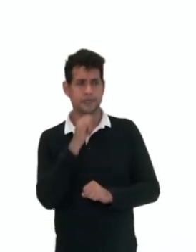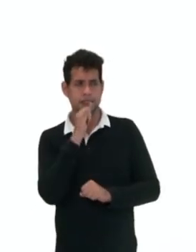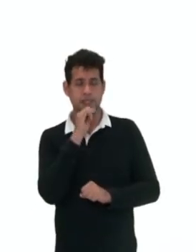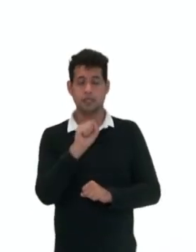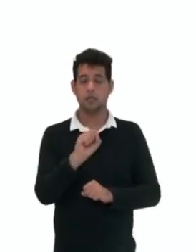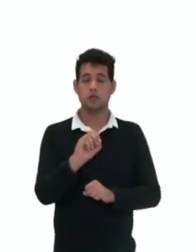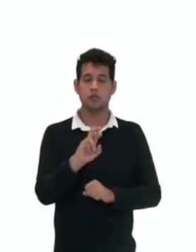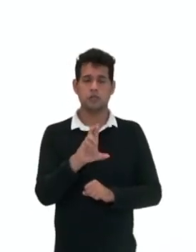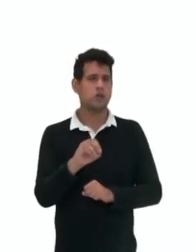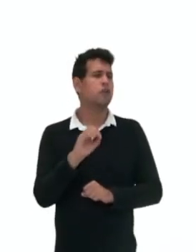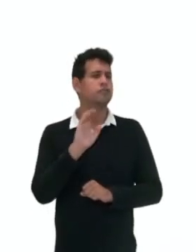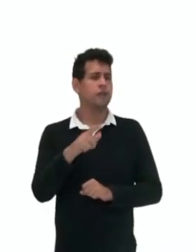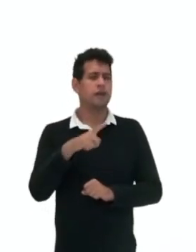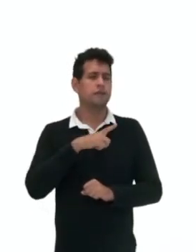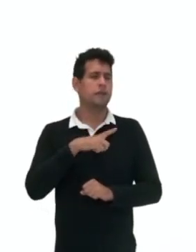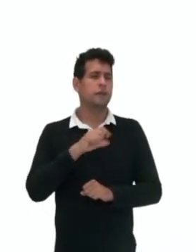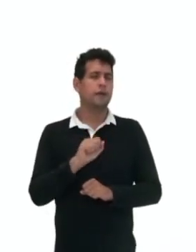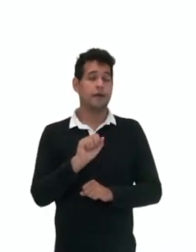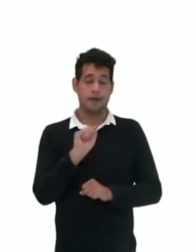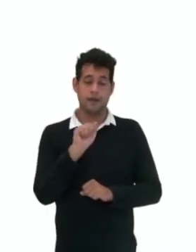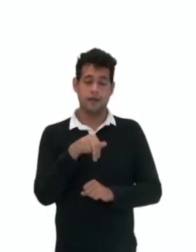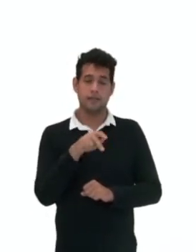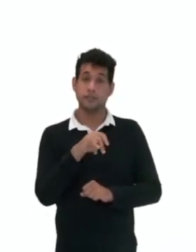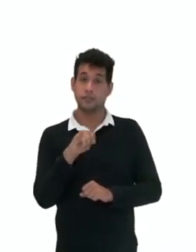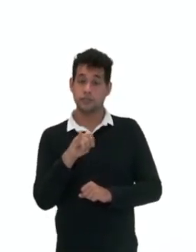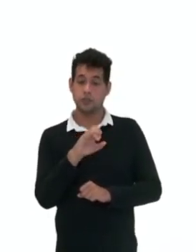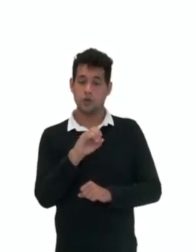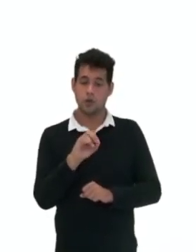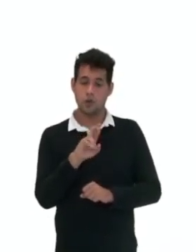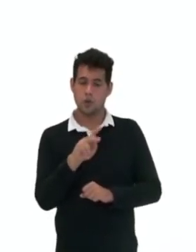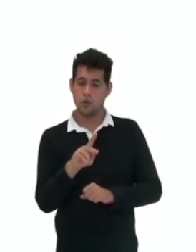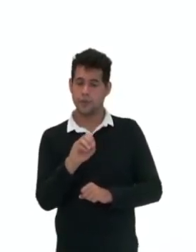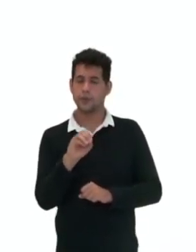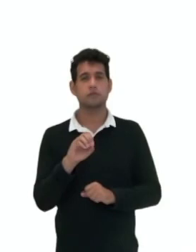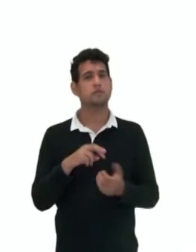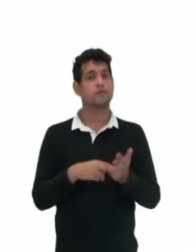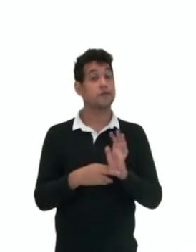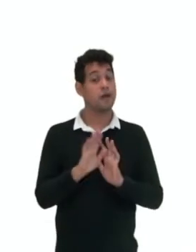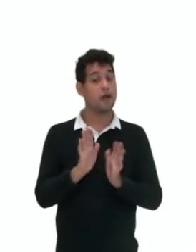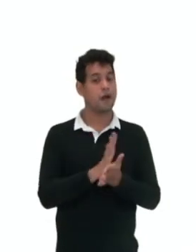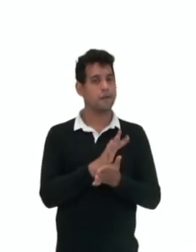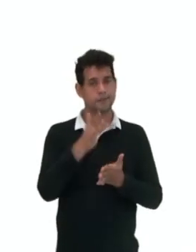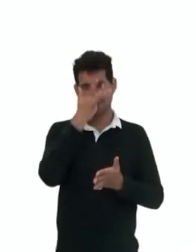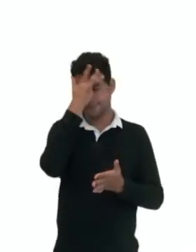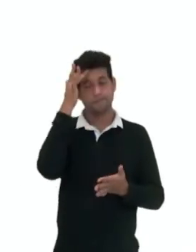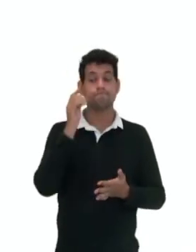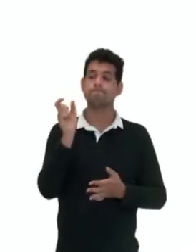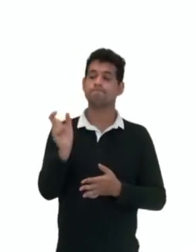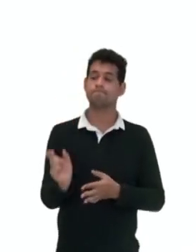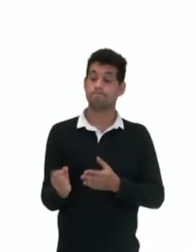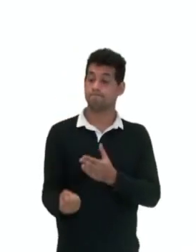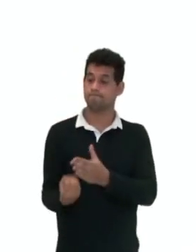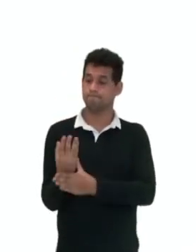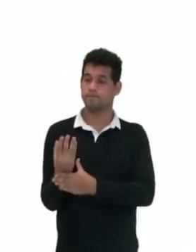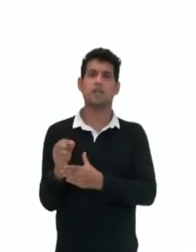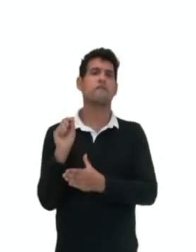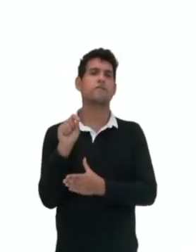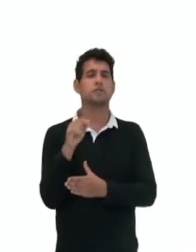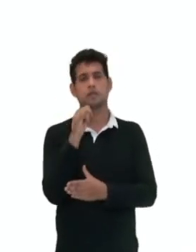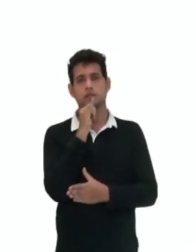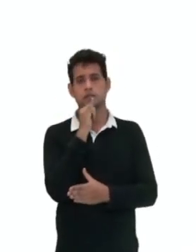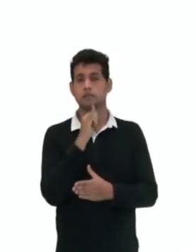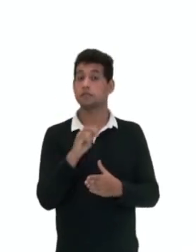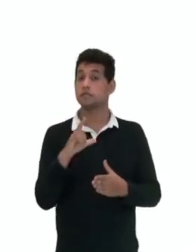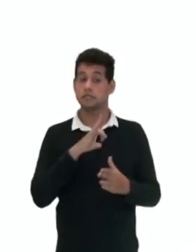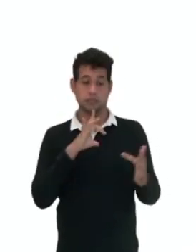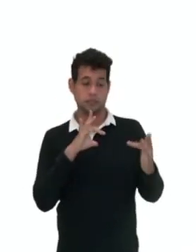soro você já recebe o anticorpo pronto. Ou seja, alguém produziu esse anticorpo e você, quando você